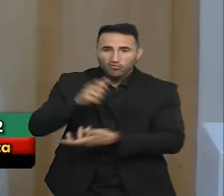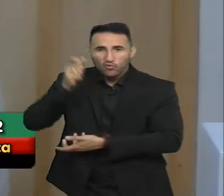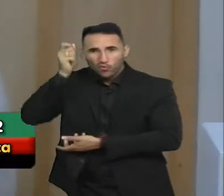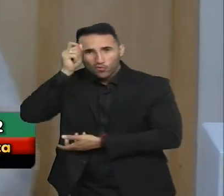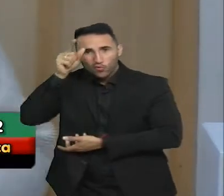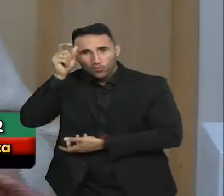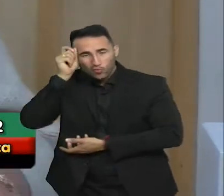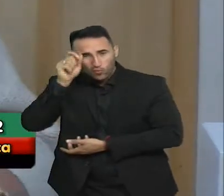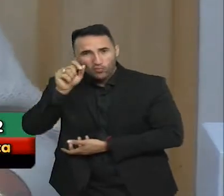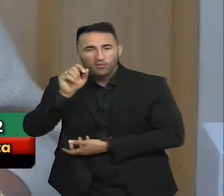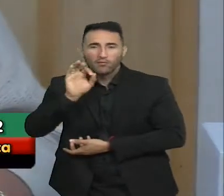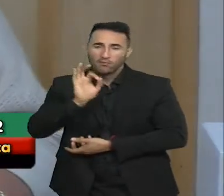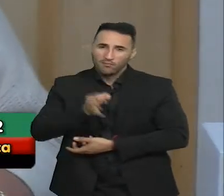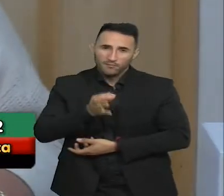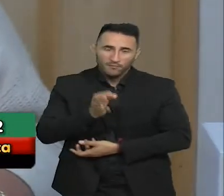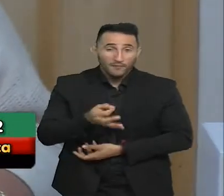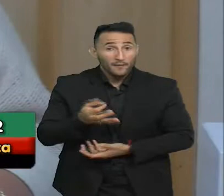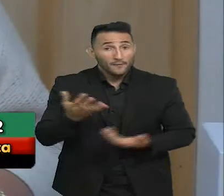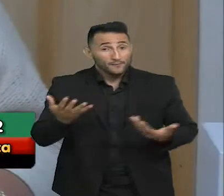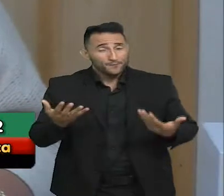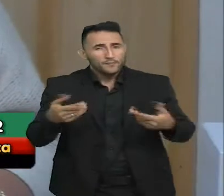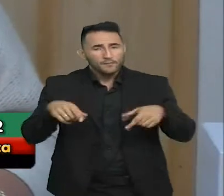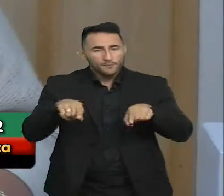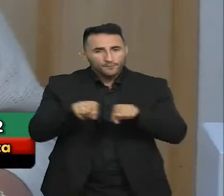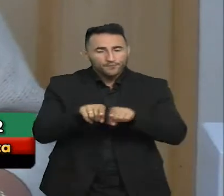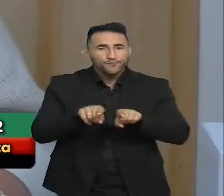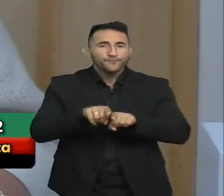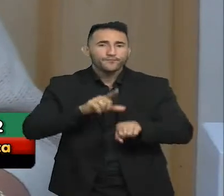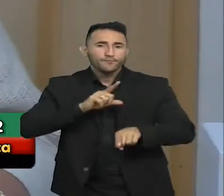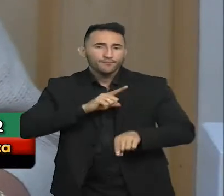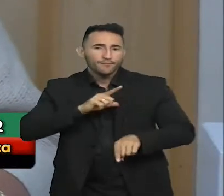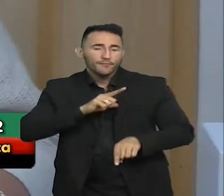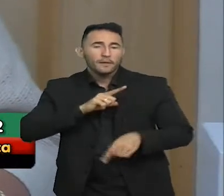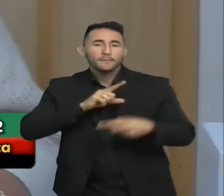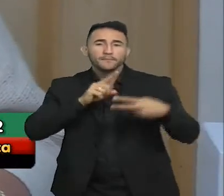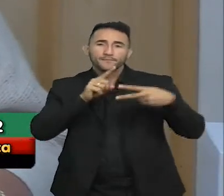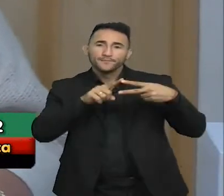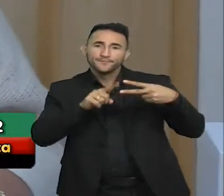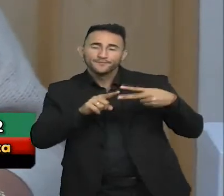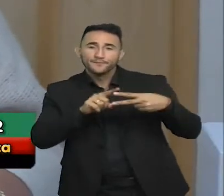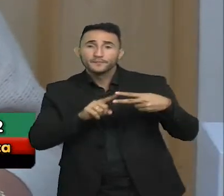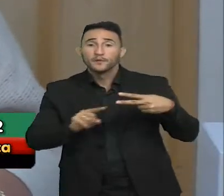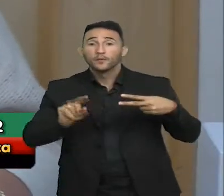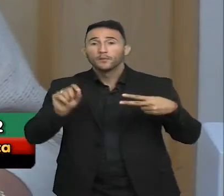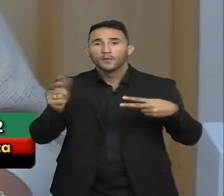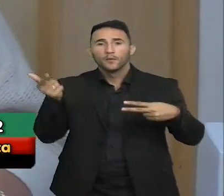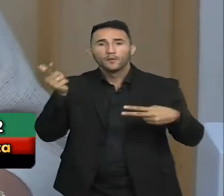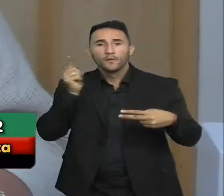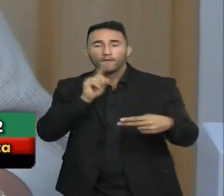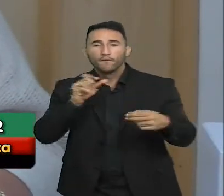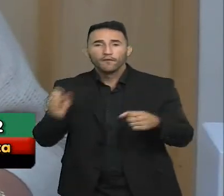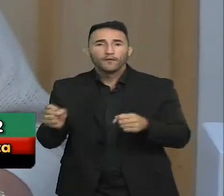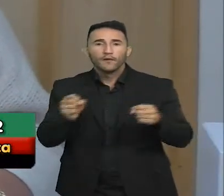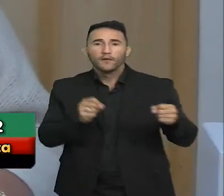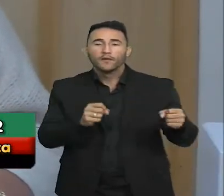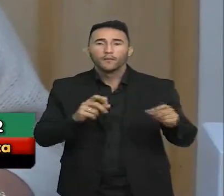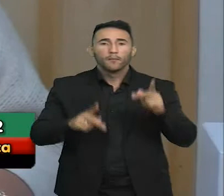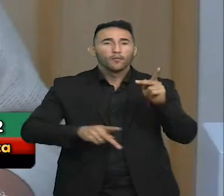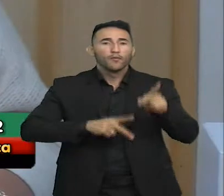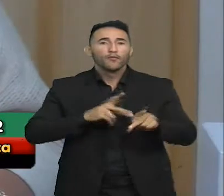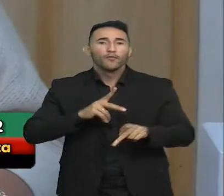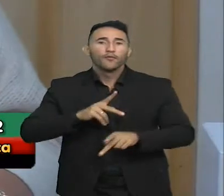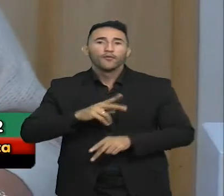tem pensado. E, além disso, a gente tem pensado em outros 2 pontos para fortalecimento dos povos de matriz